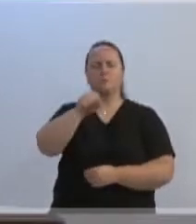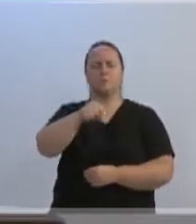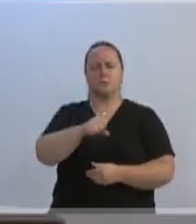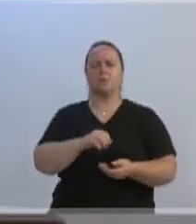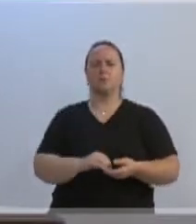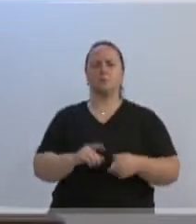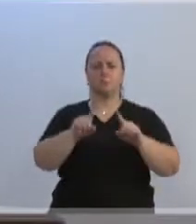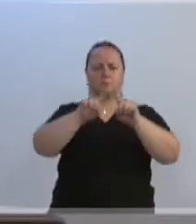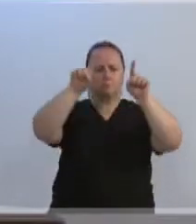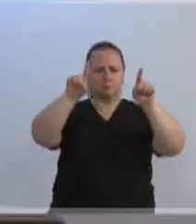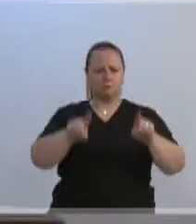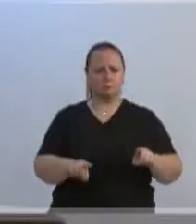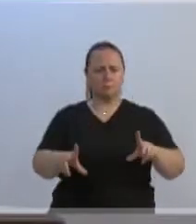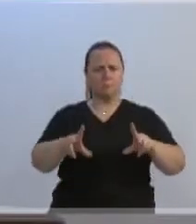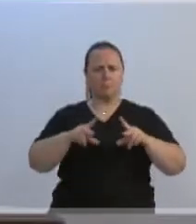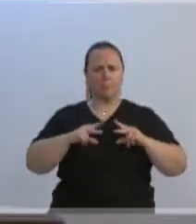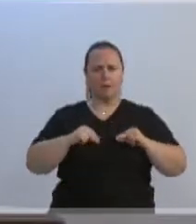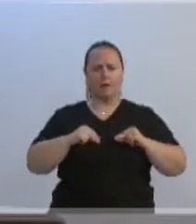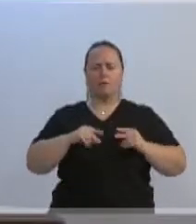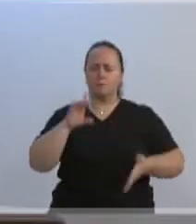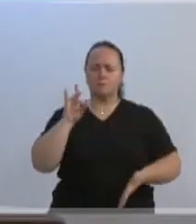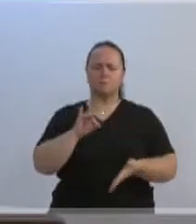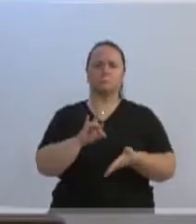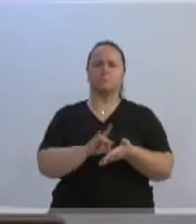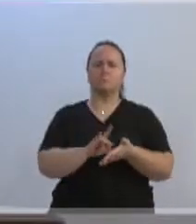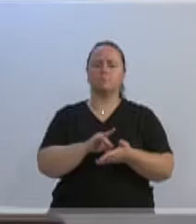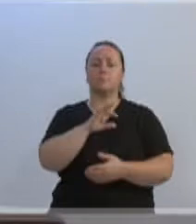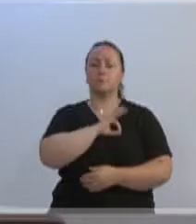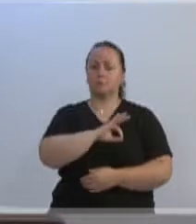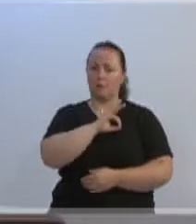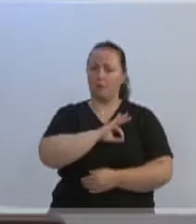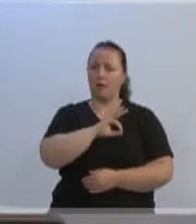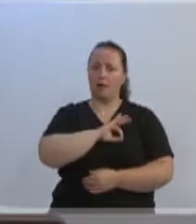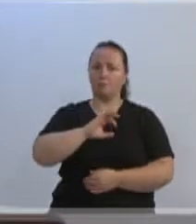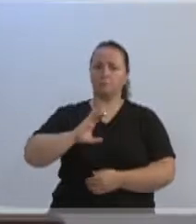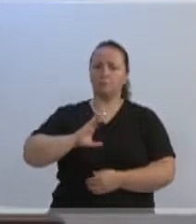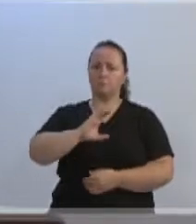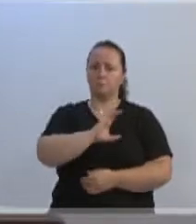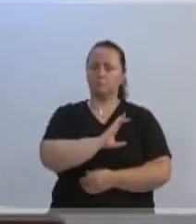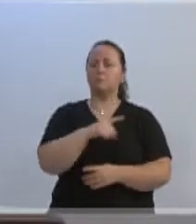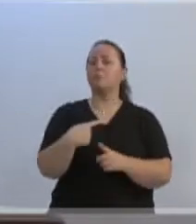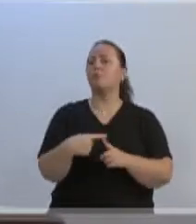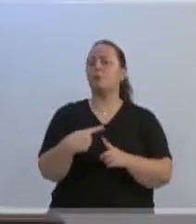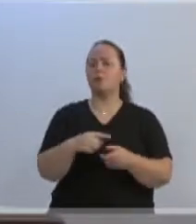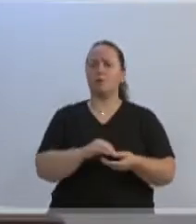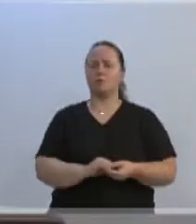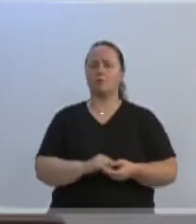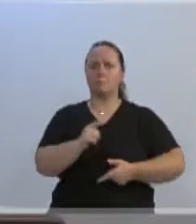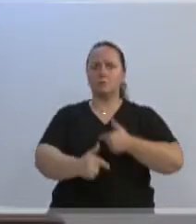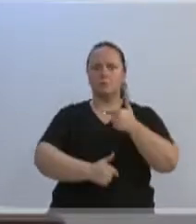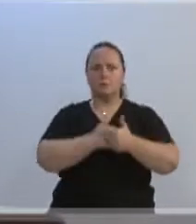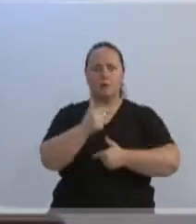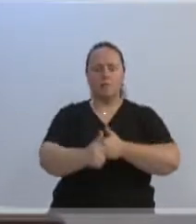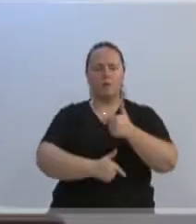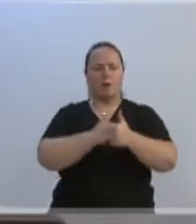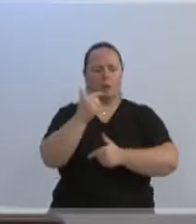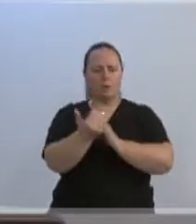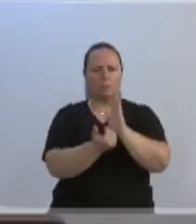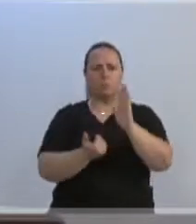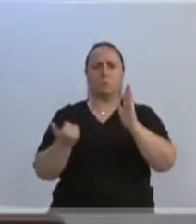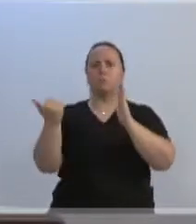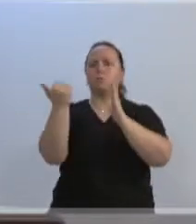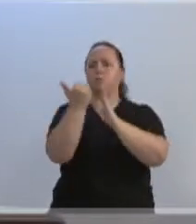servidores públicos que merecem efetivamente nesta gratificação em função da demanda de trabalho que vamos ter agora